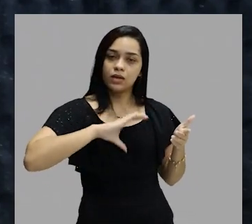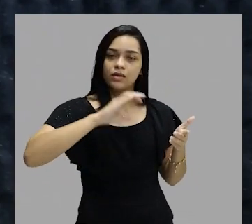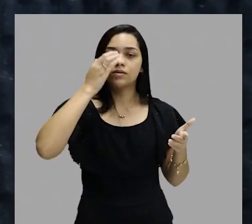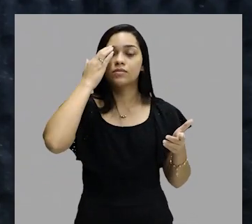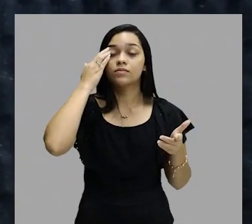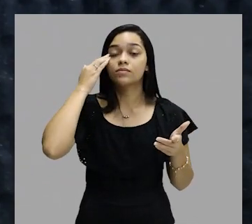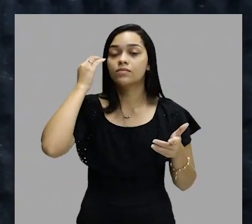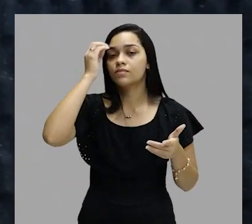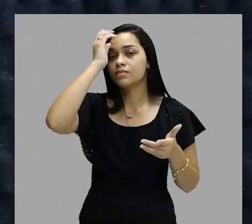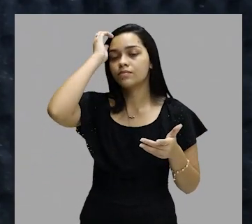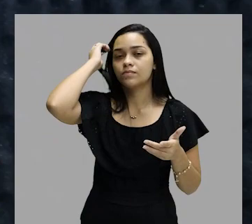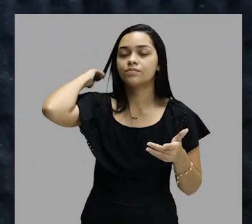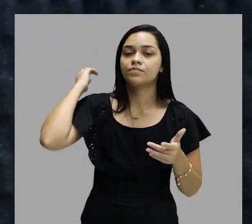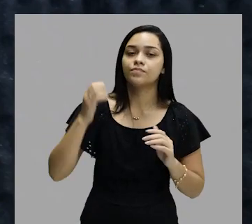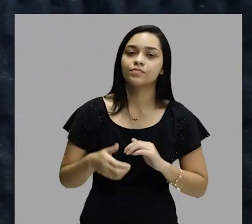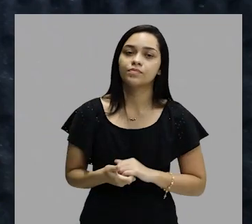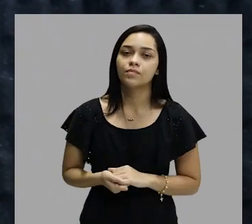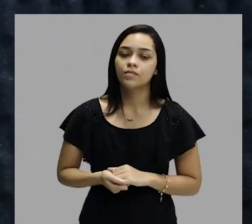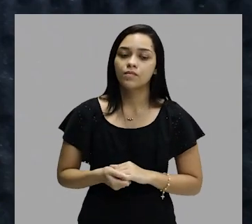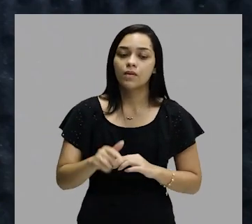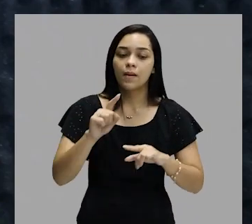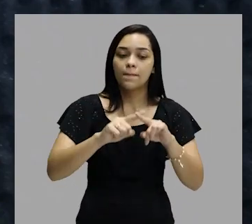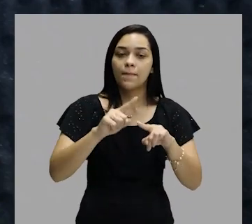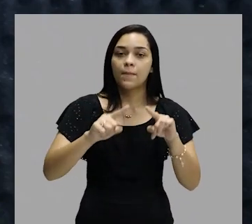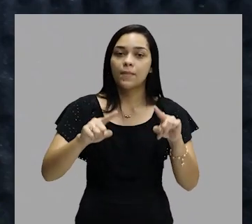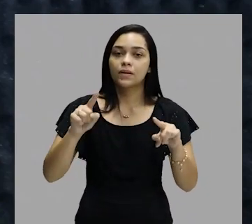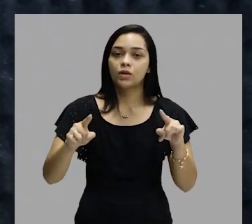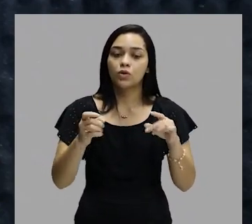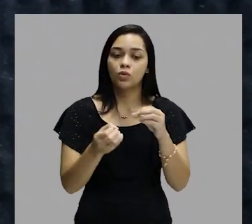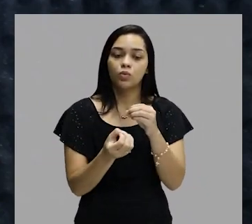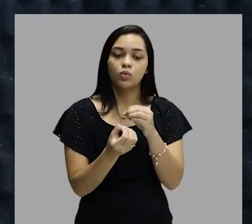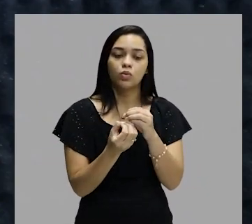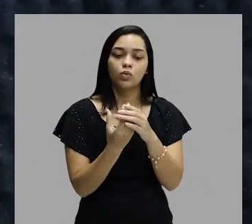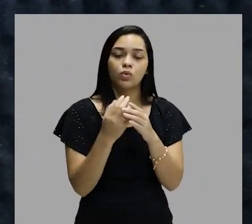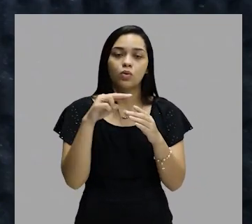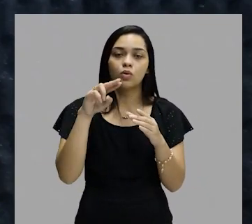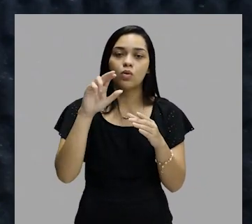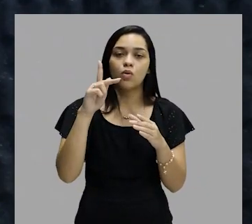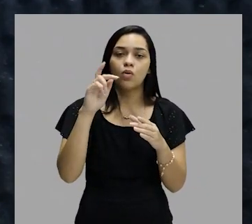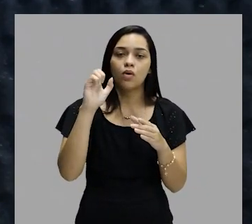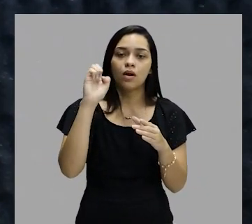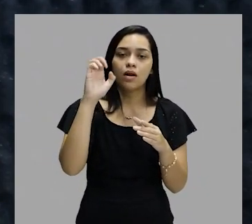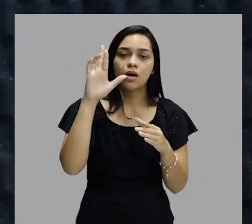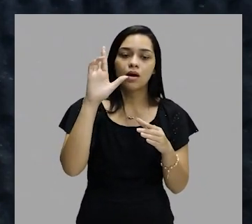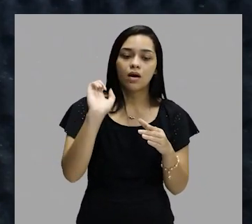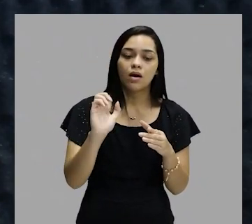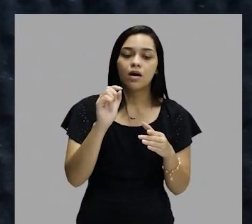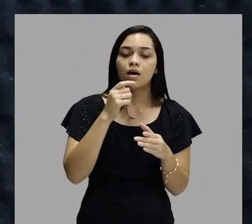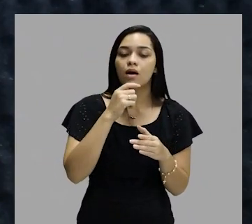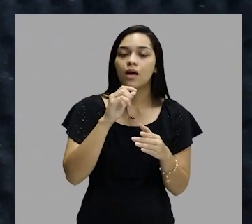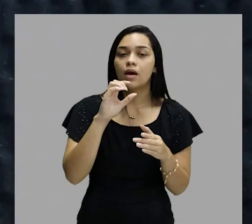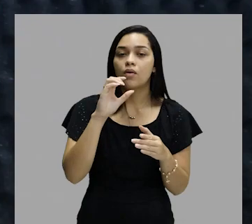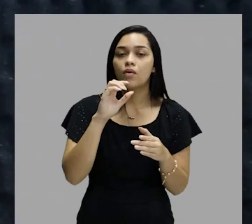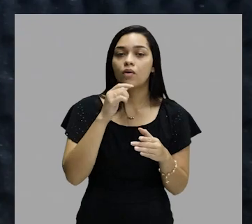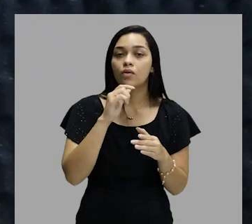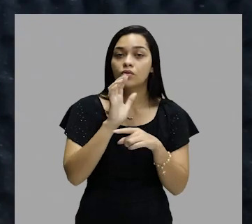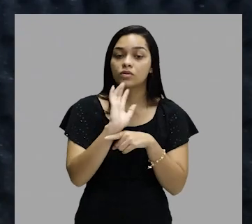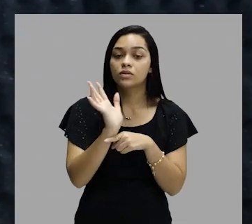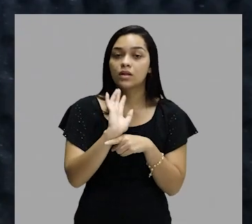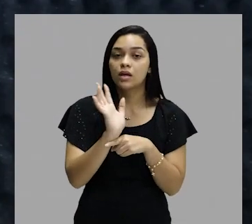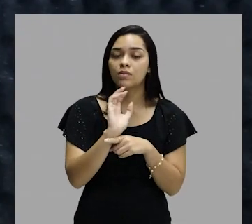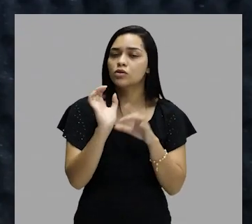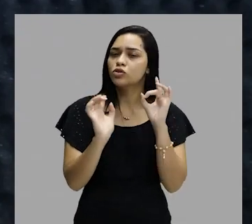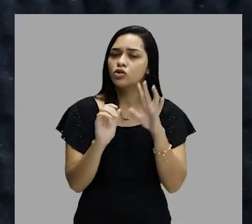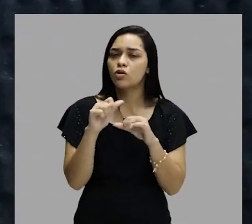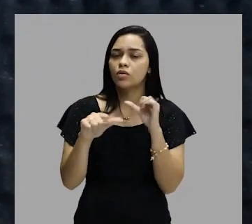português. Material, nuclear, cinema. A única coisa que muda é a fonética, é a forma que eu pronuncio no